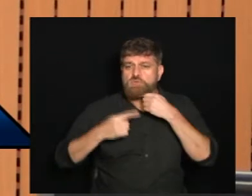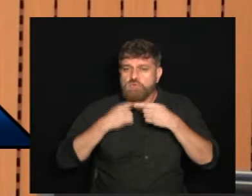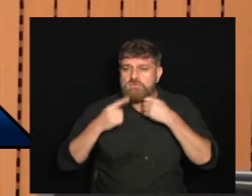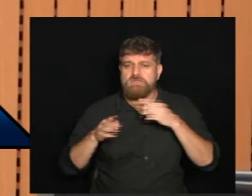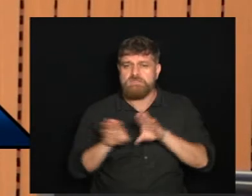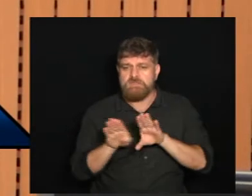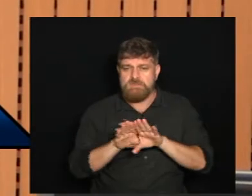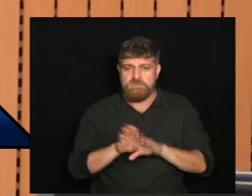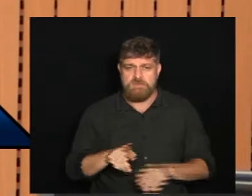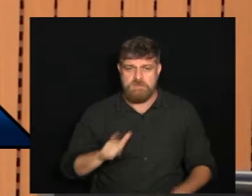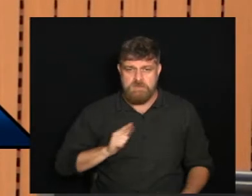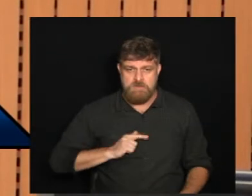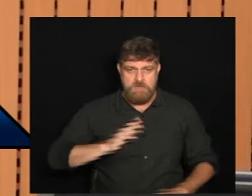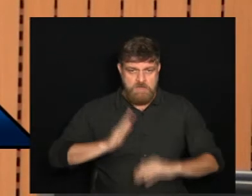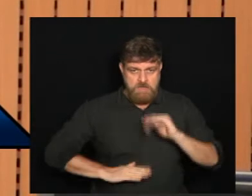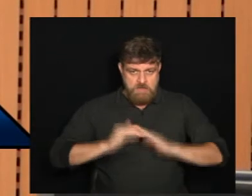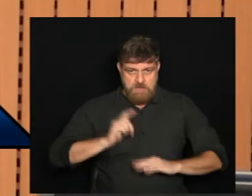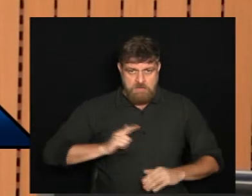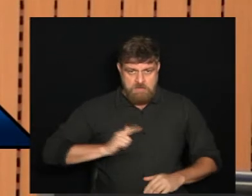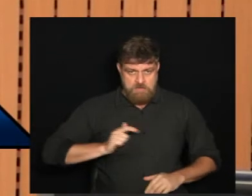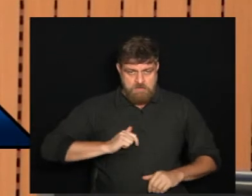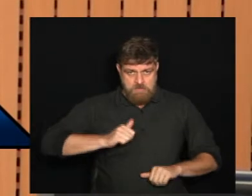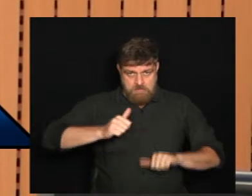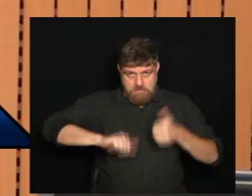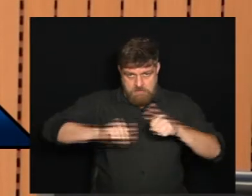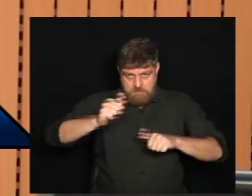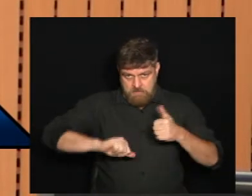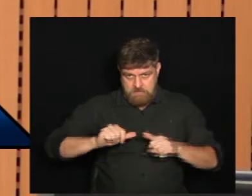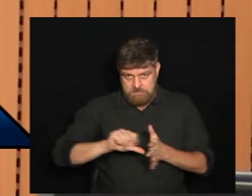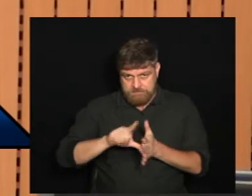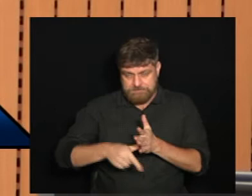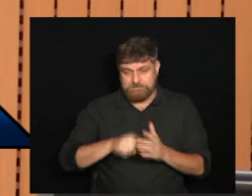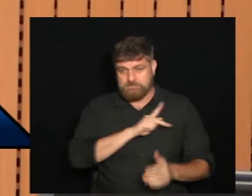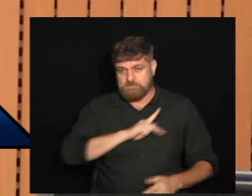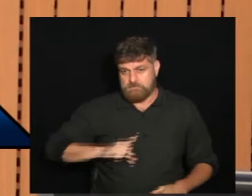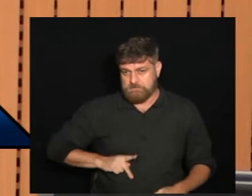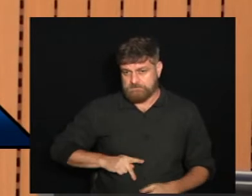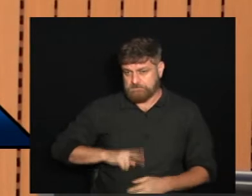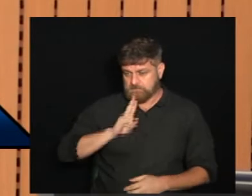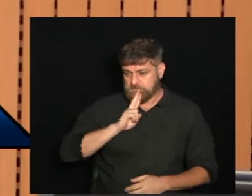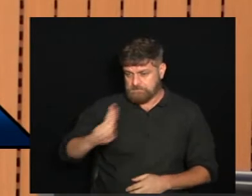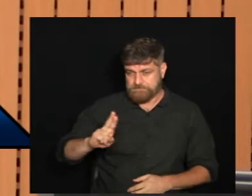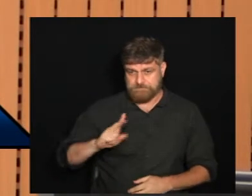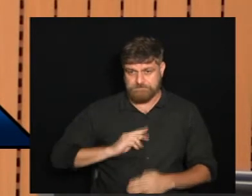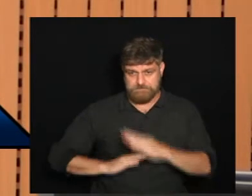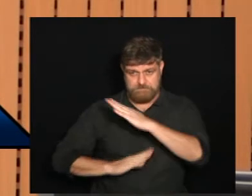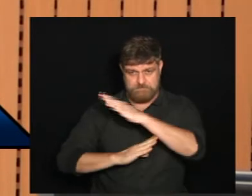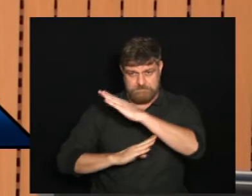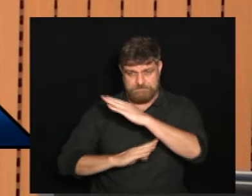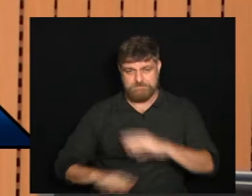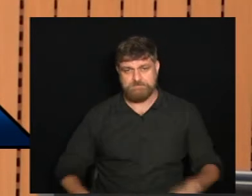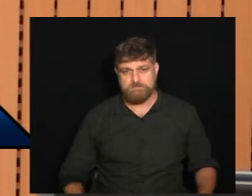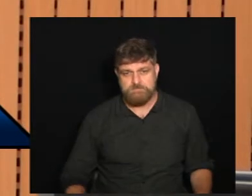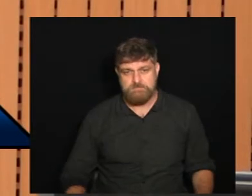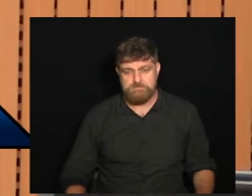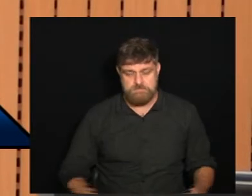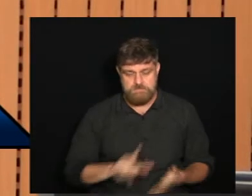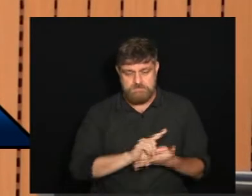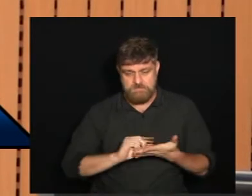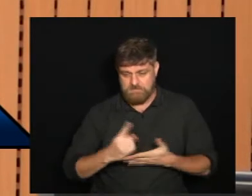omissões relativas a este ato serão apreciadas e deliberadas pela Presidência da Câmara Municipal de Campinas.